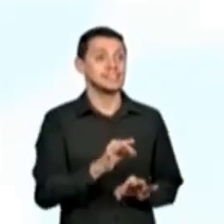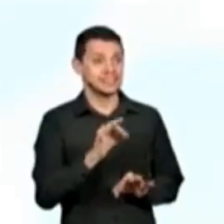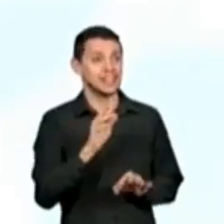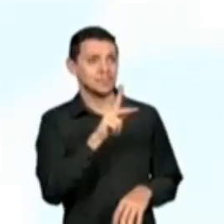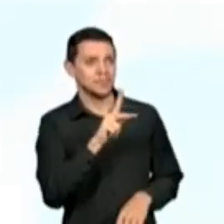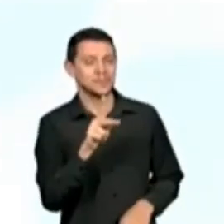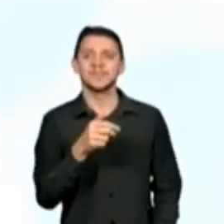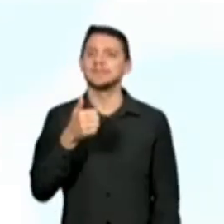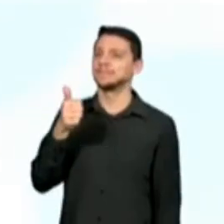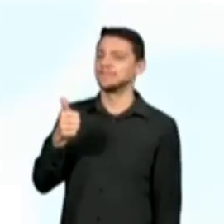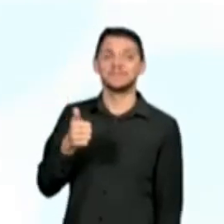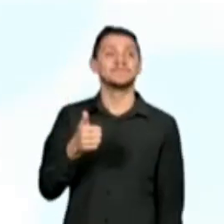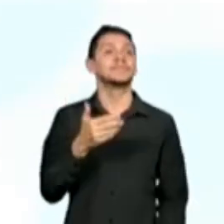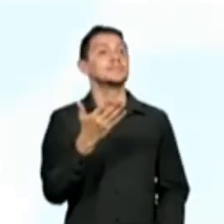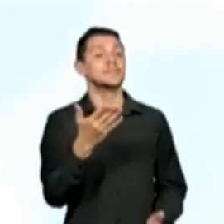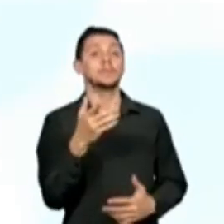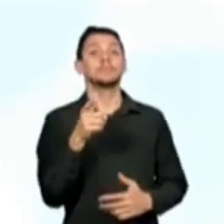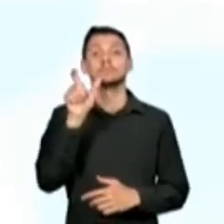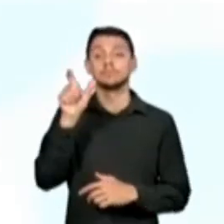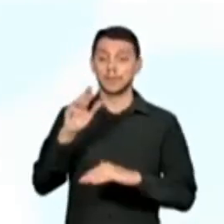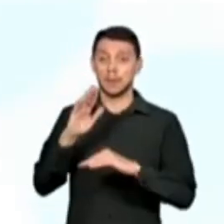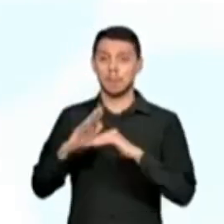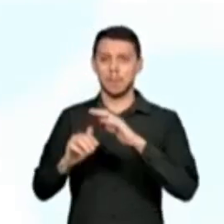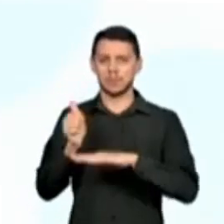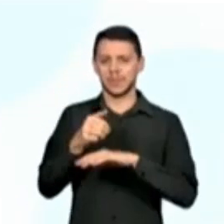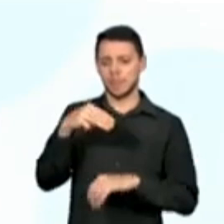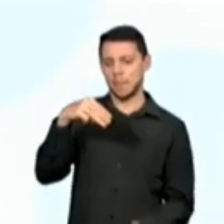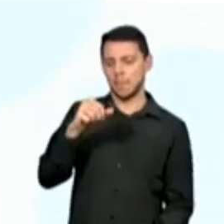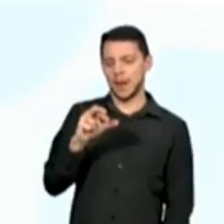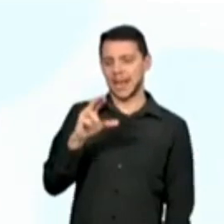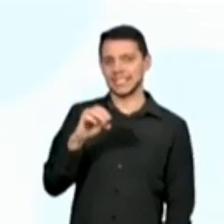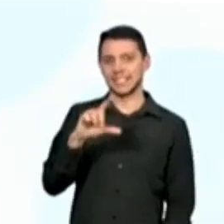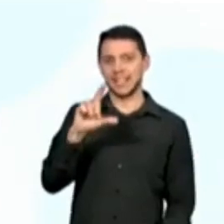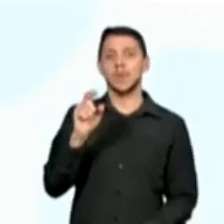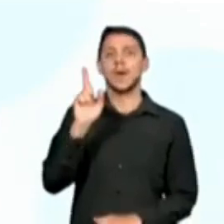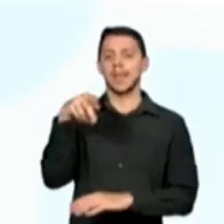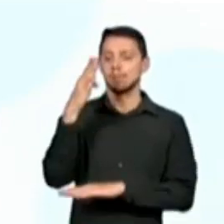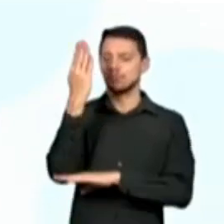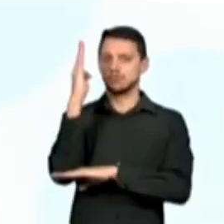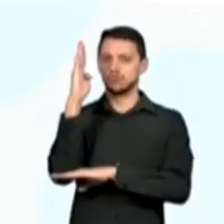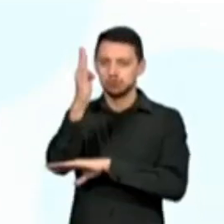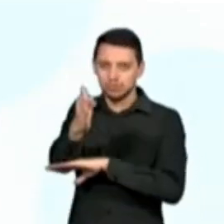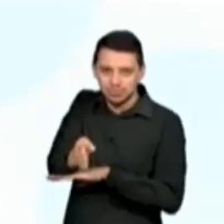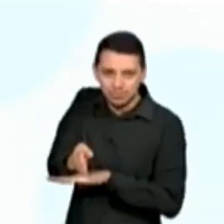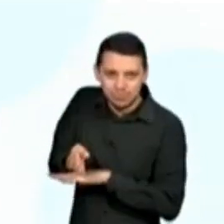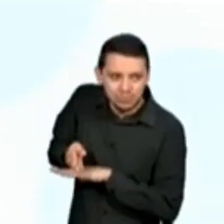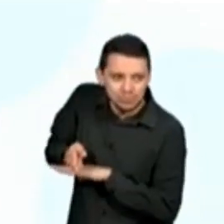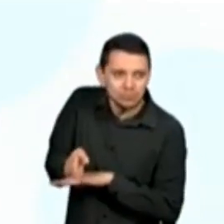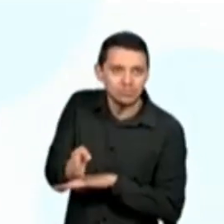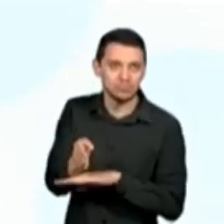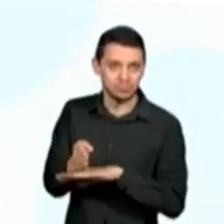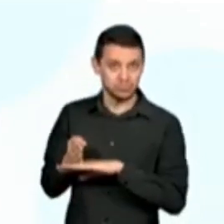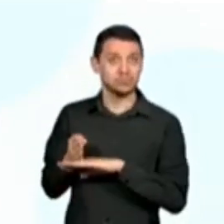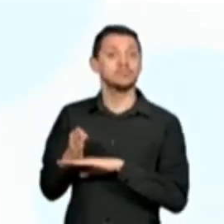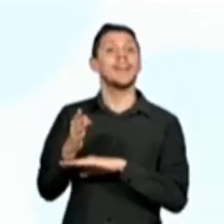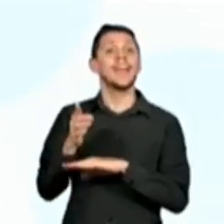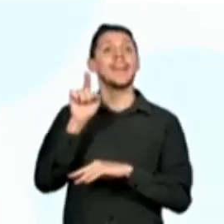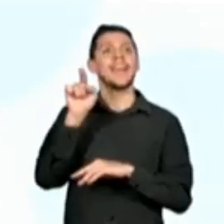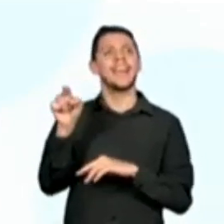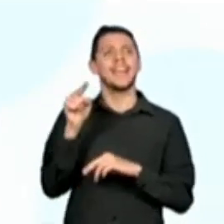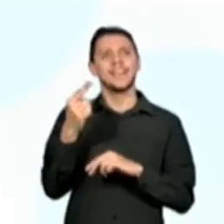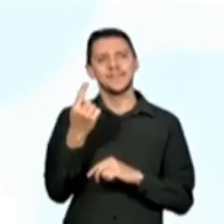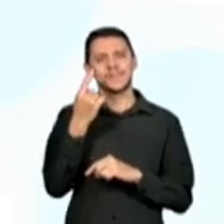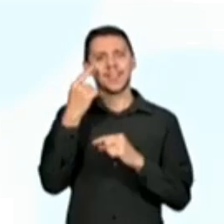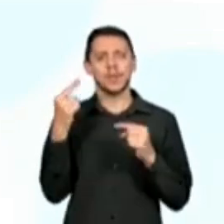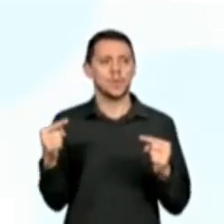Marcelo é marceneiro e elaborou as seguintes peças. ligue a peça ao nome que